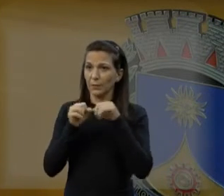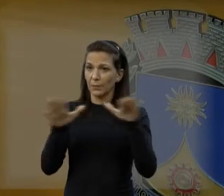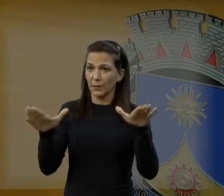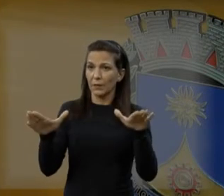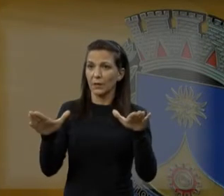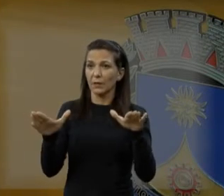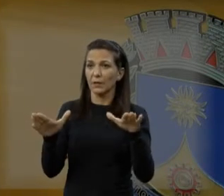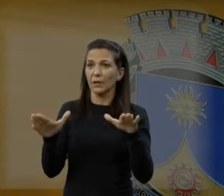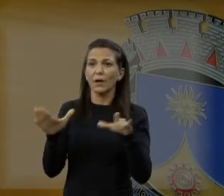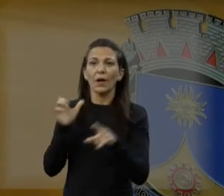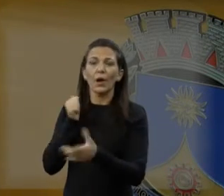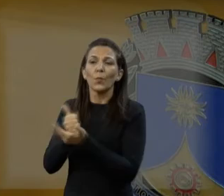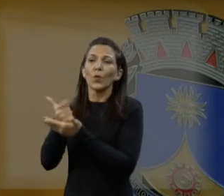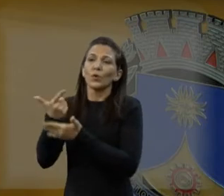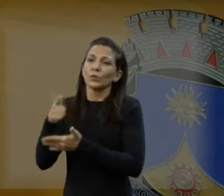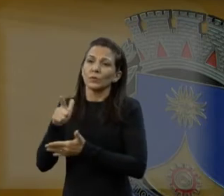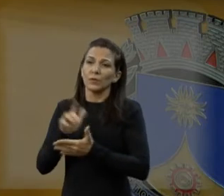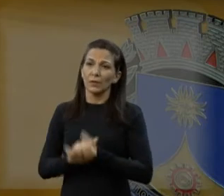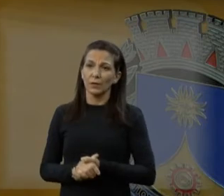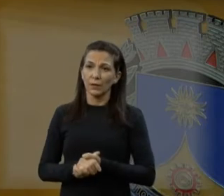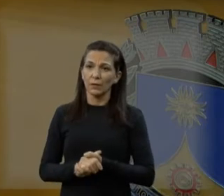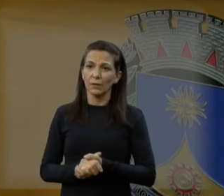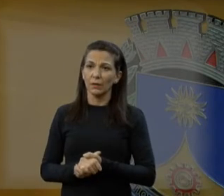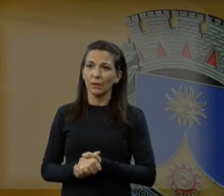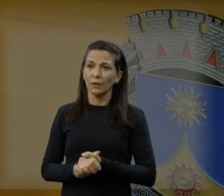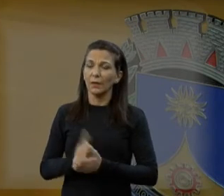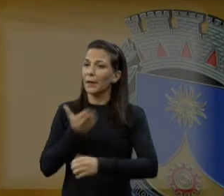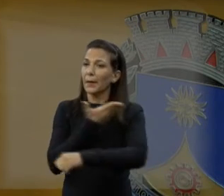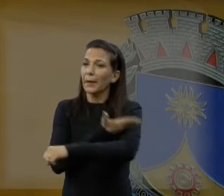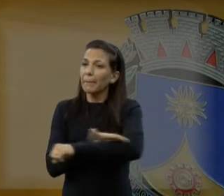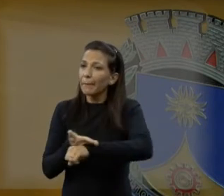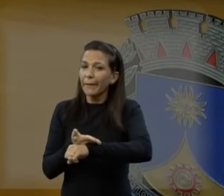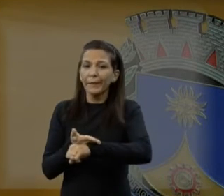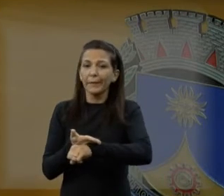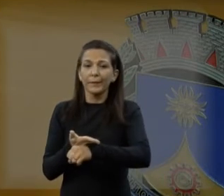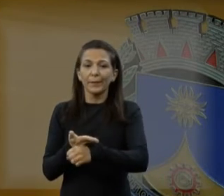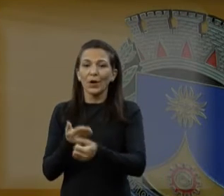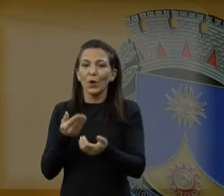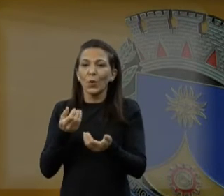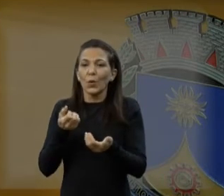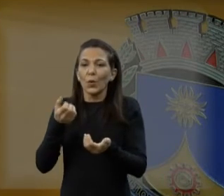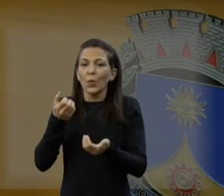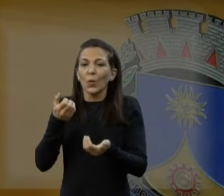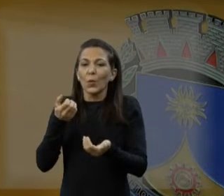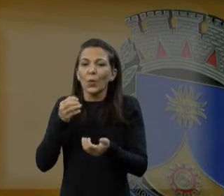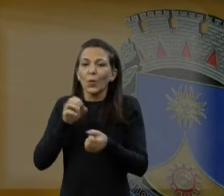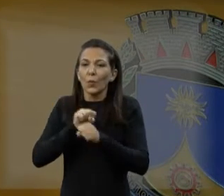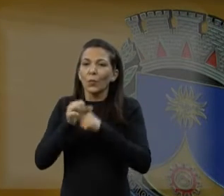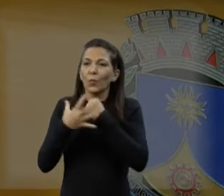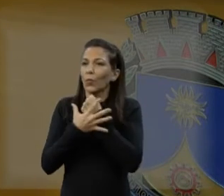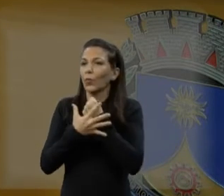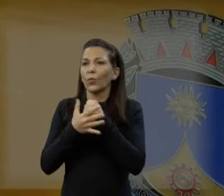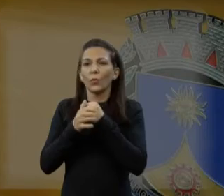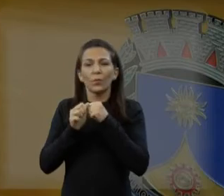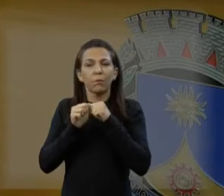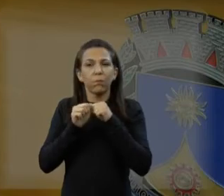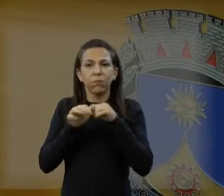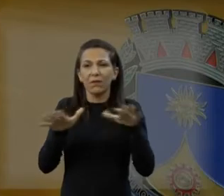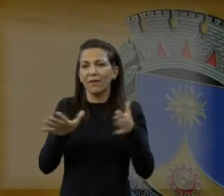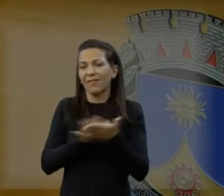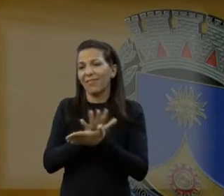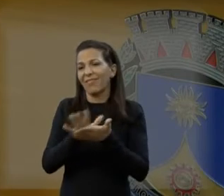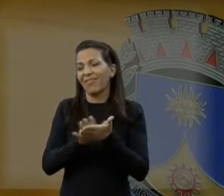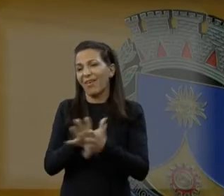desamparada o branco não pegou convite o branco não fica desamparado para mim aqui afirmo de baixo para cima ou de cima para